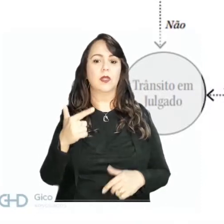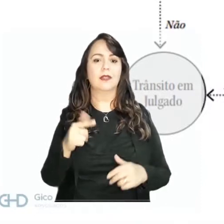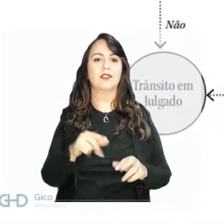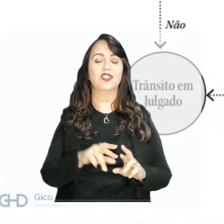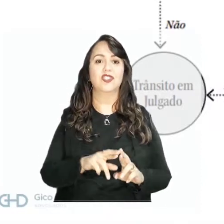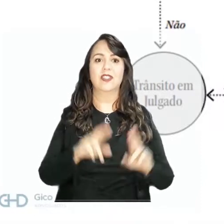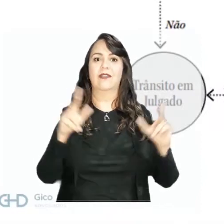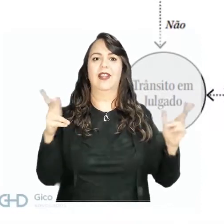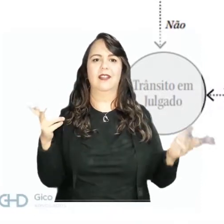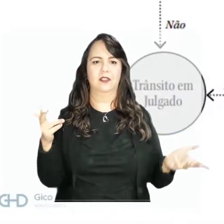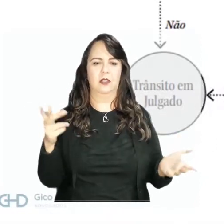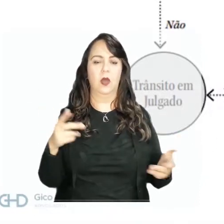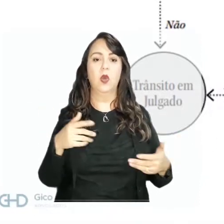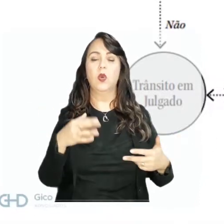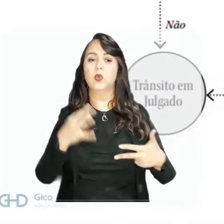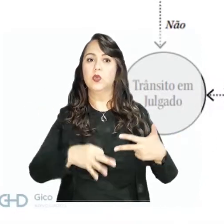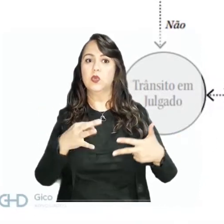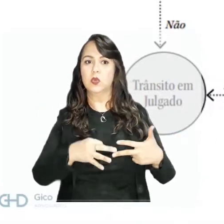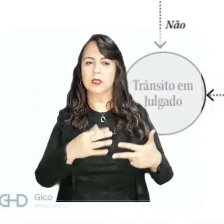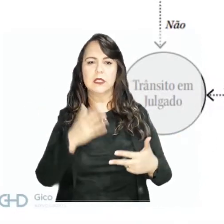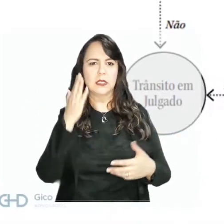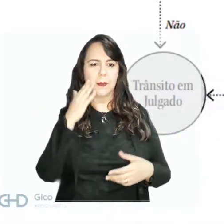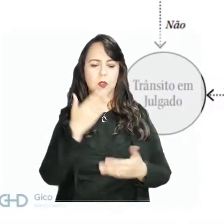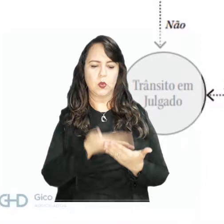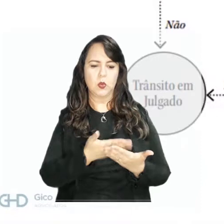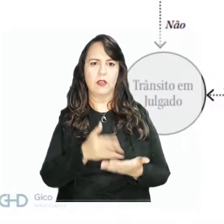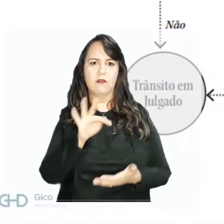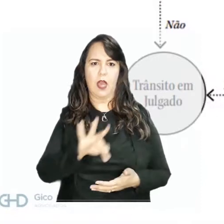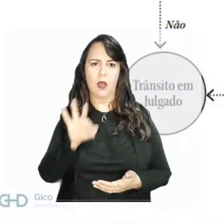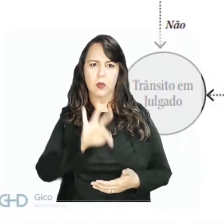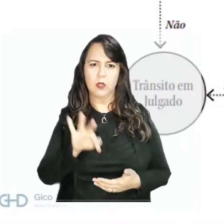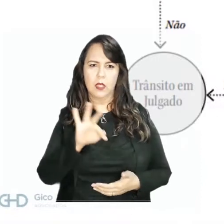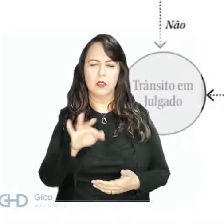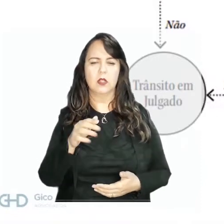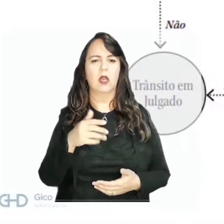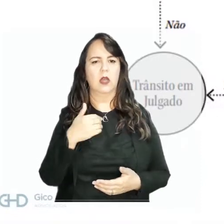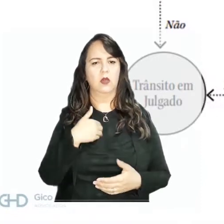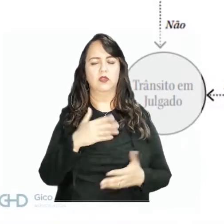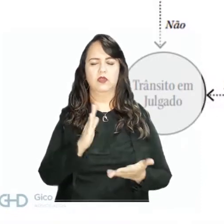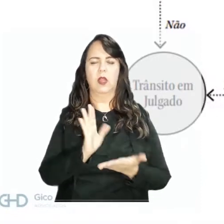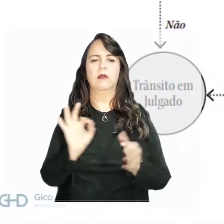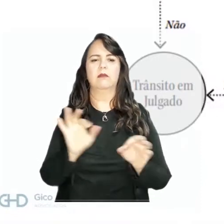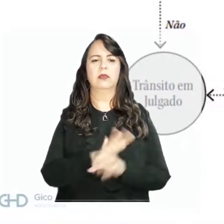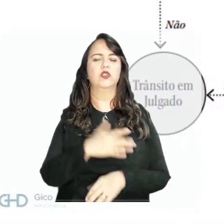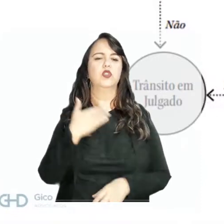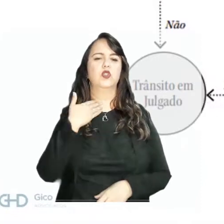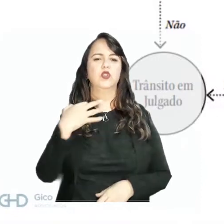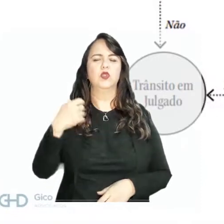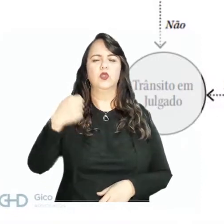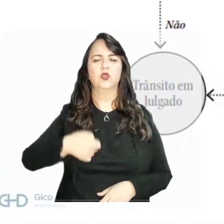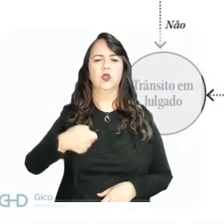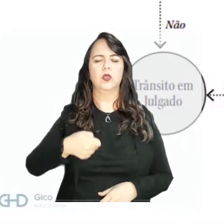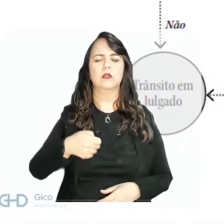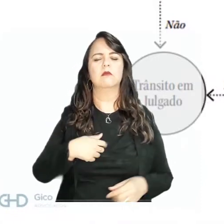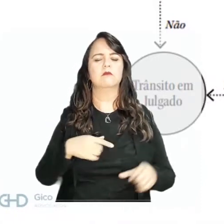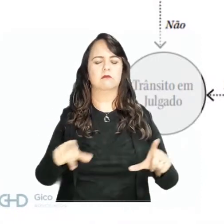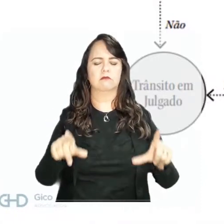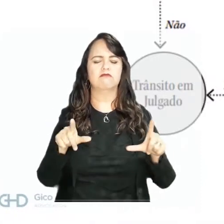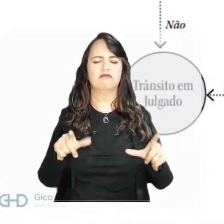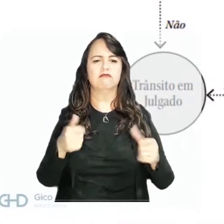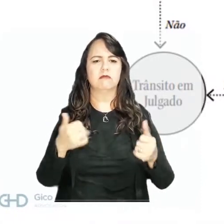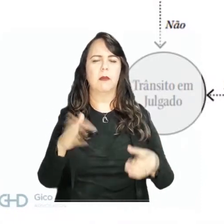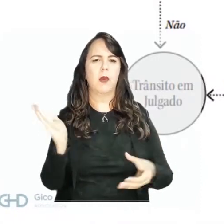estudou na faculdade é completamente inútil para resolver essa simples questão de qual dos dois sistemas